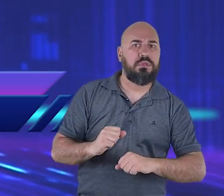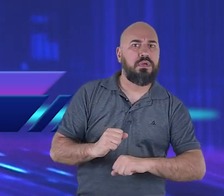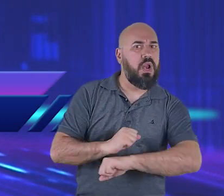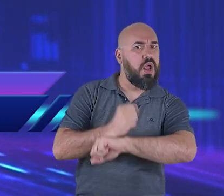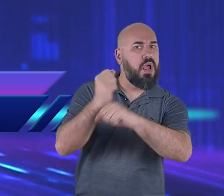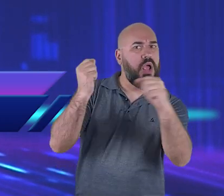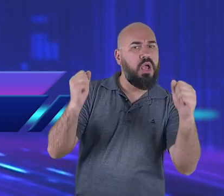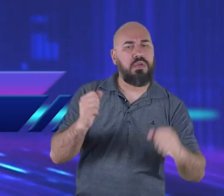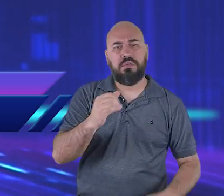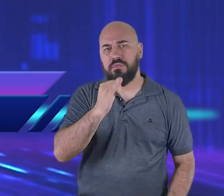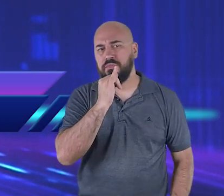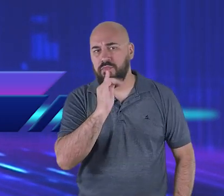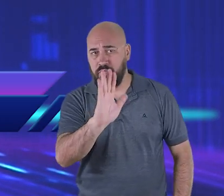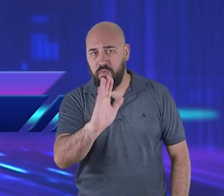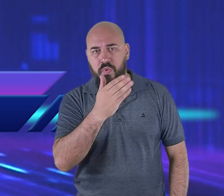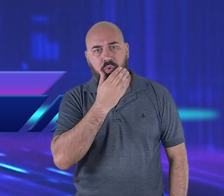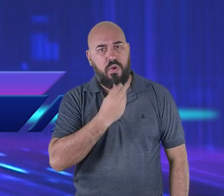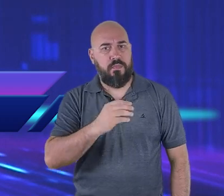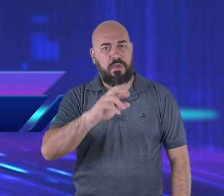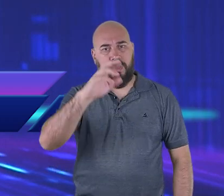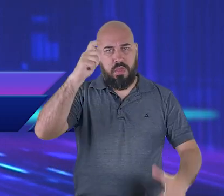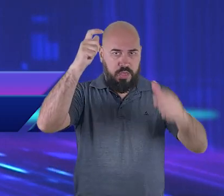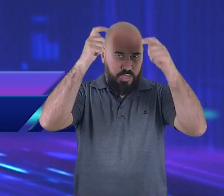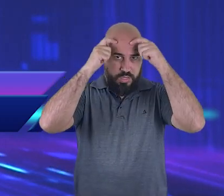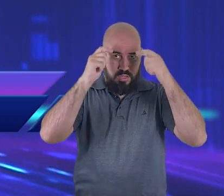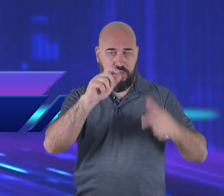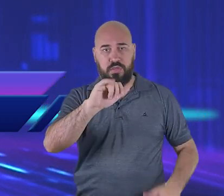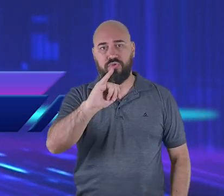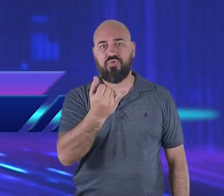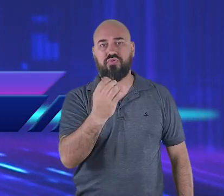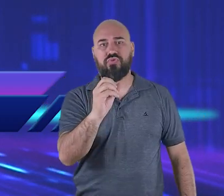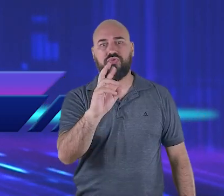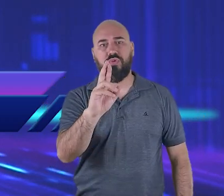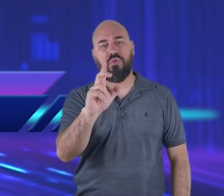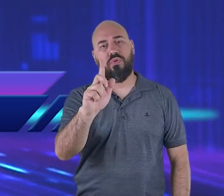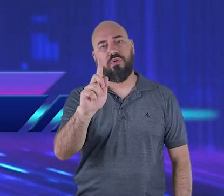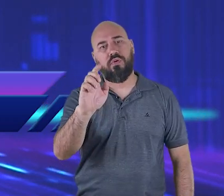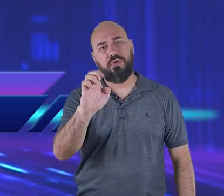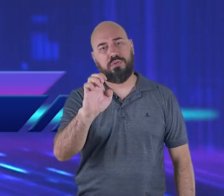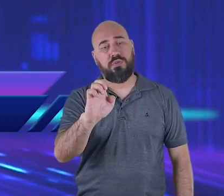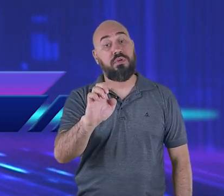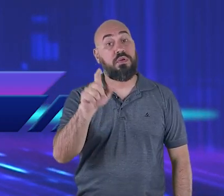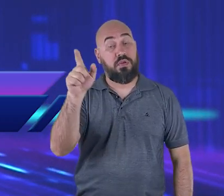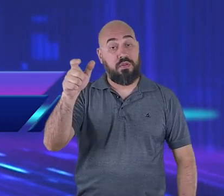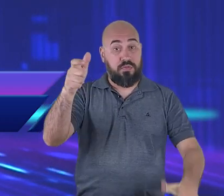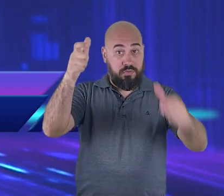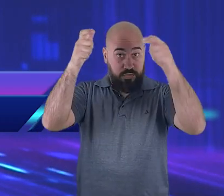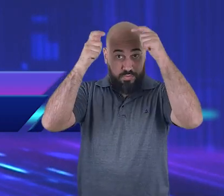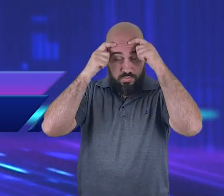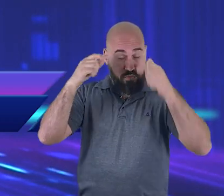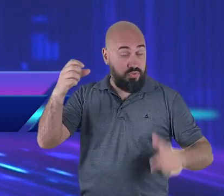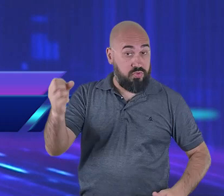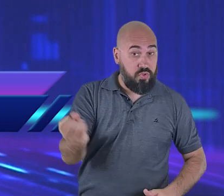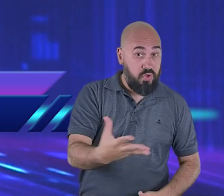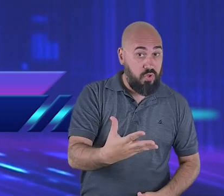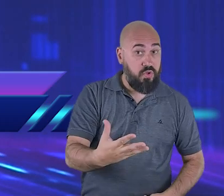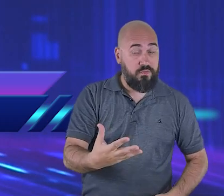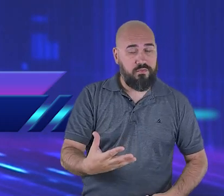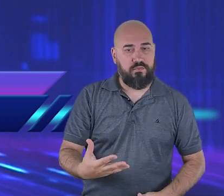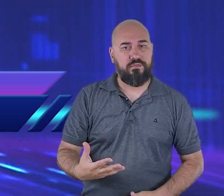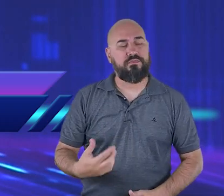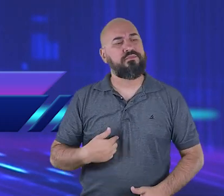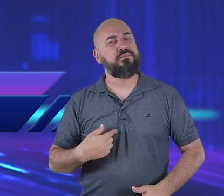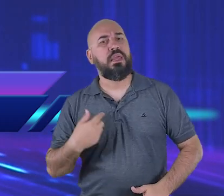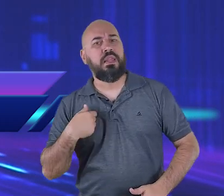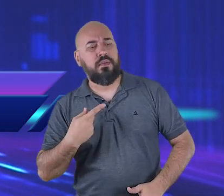rei George foi coroado como novo rei. E então ele resolveu visitar uma garotinha plebeia